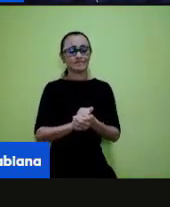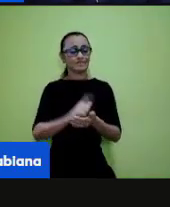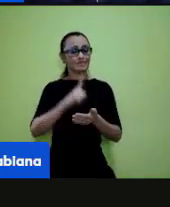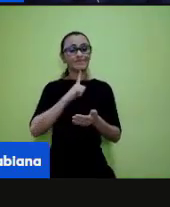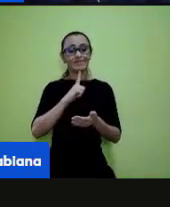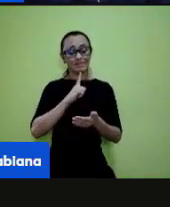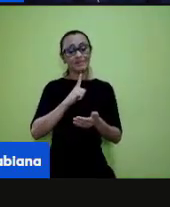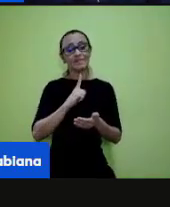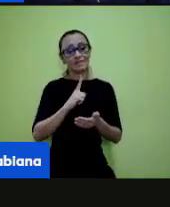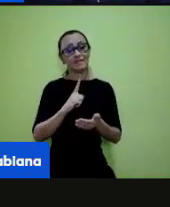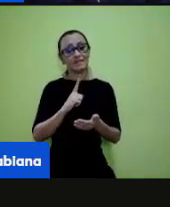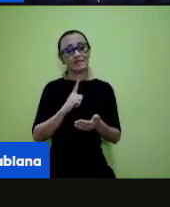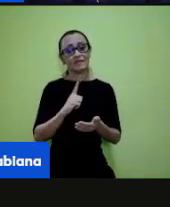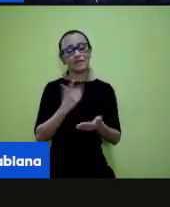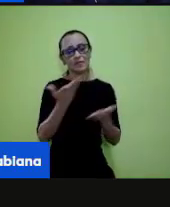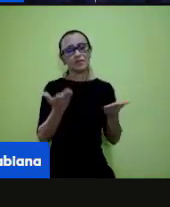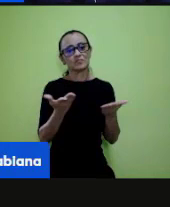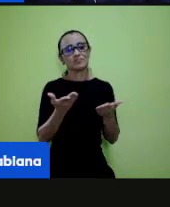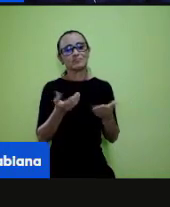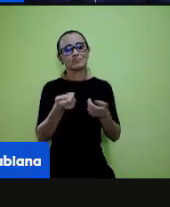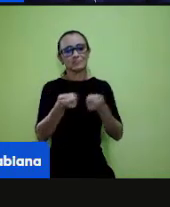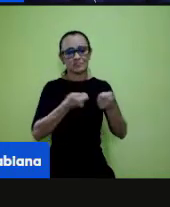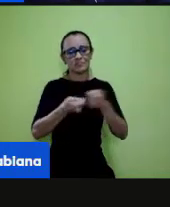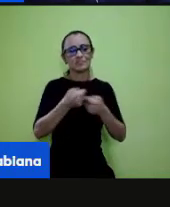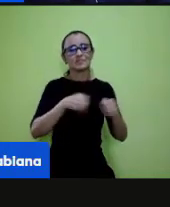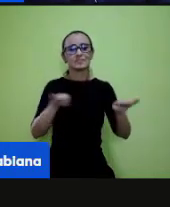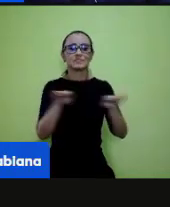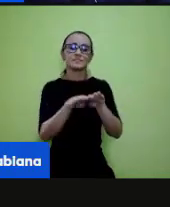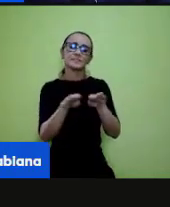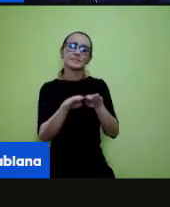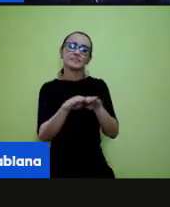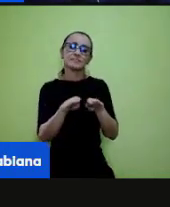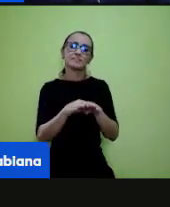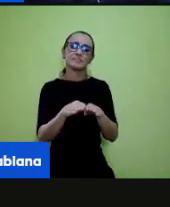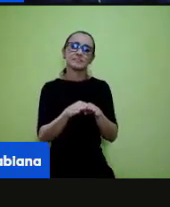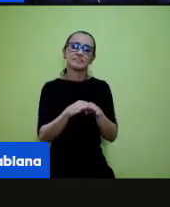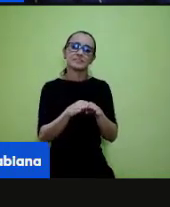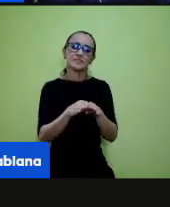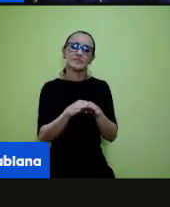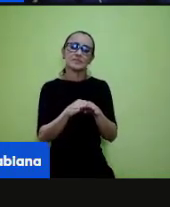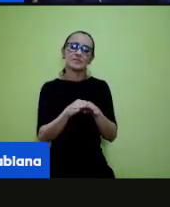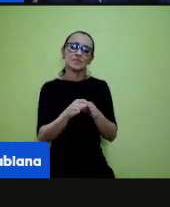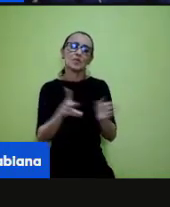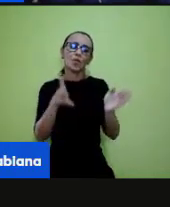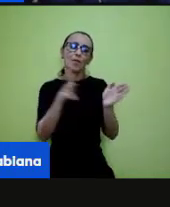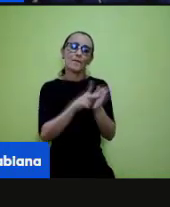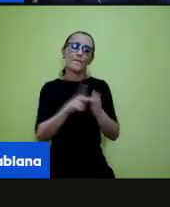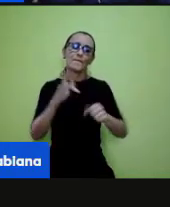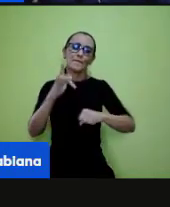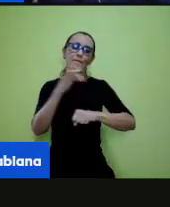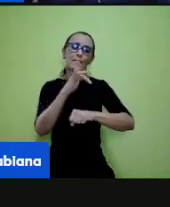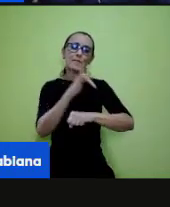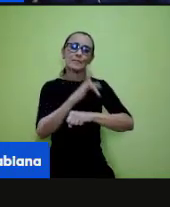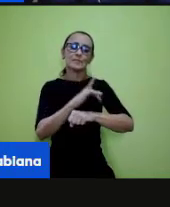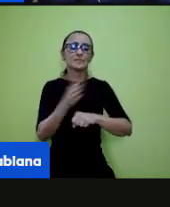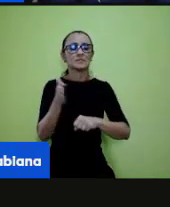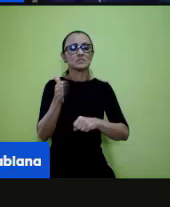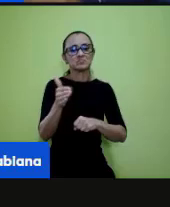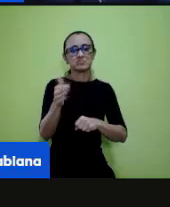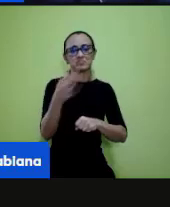essa questão do controle biológico para fazer toda essa questão de auxiliar no controle de